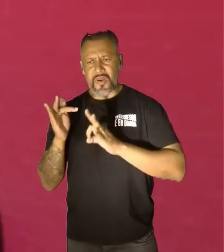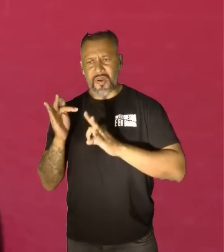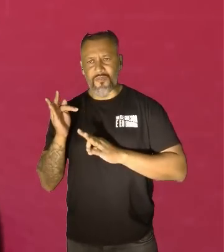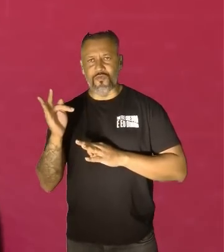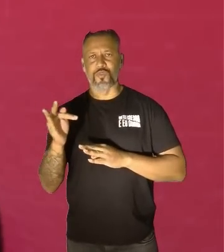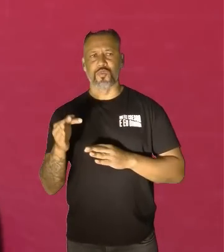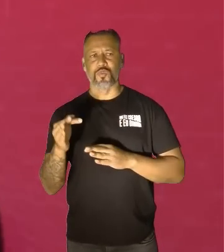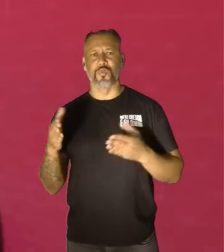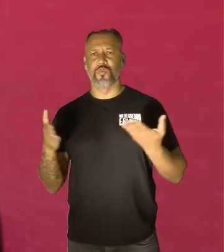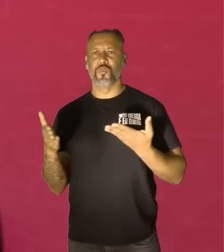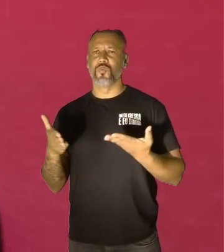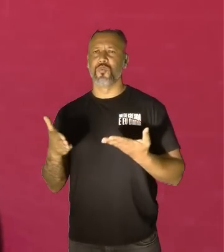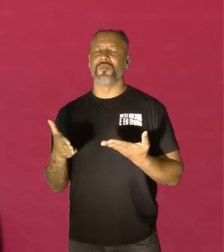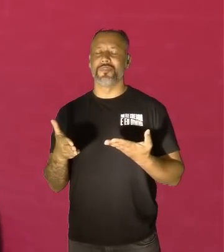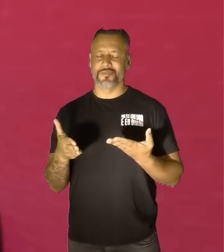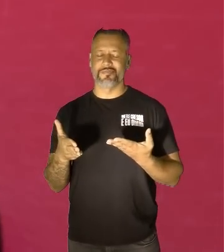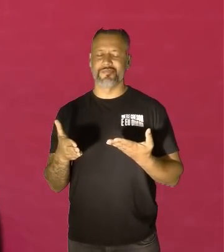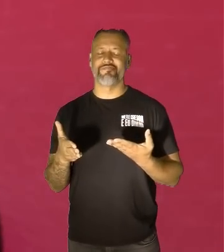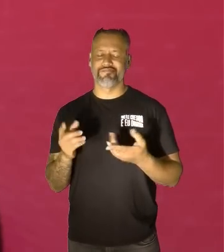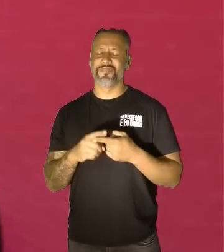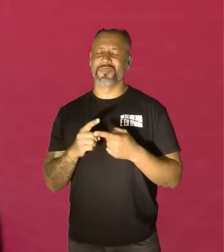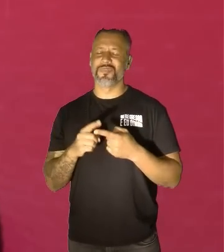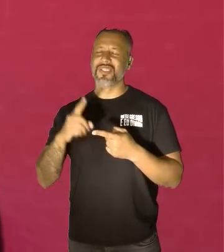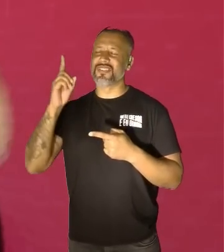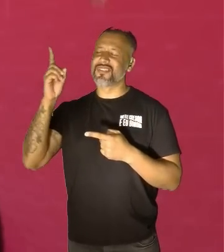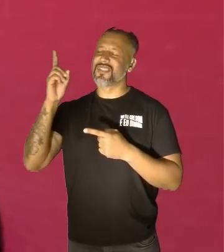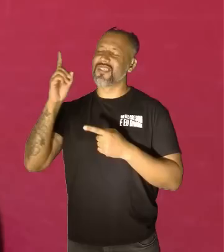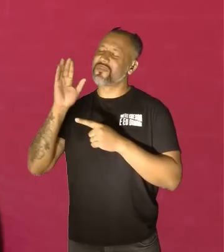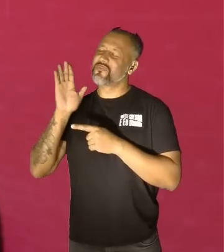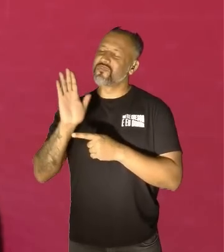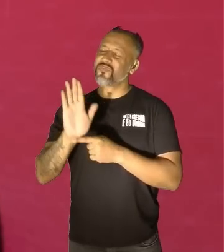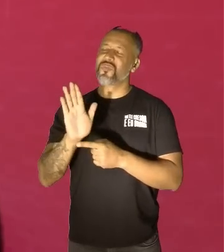Não é quem você é, é quem Deus vai fazer você ser.